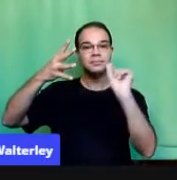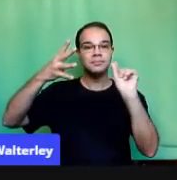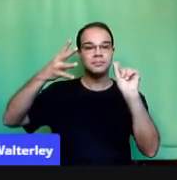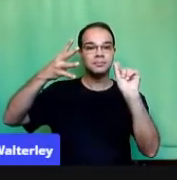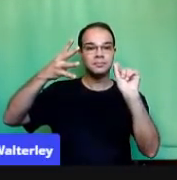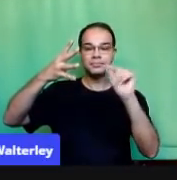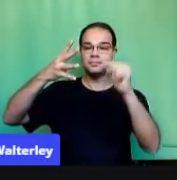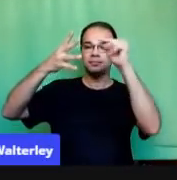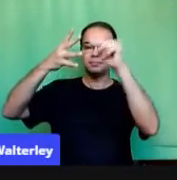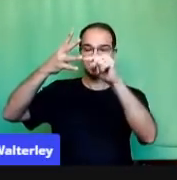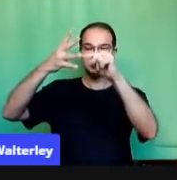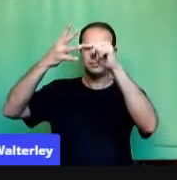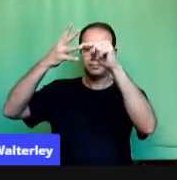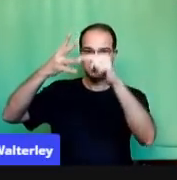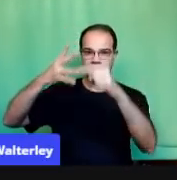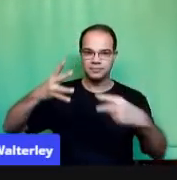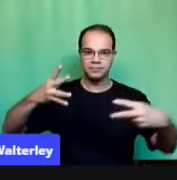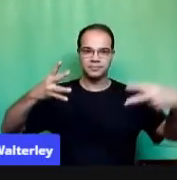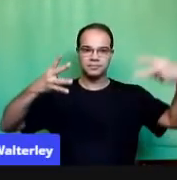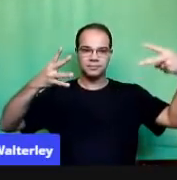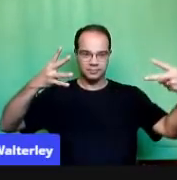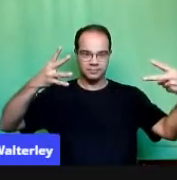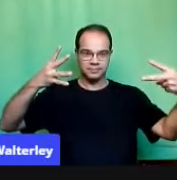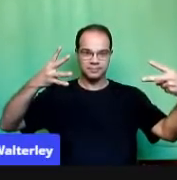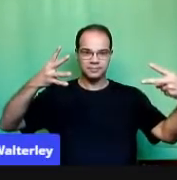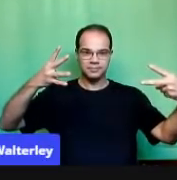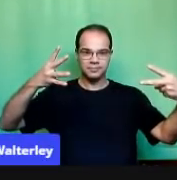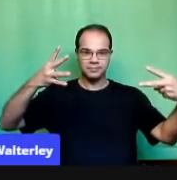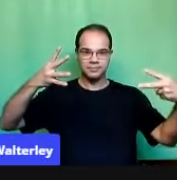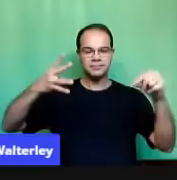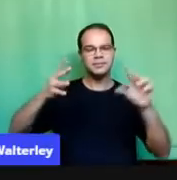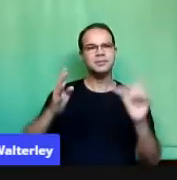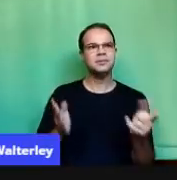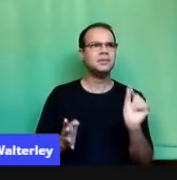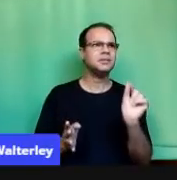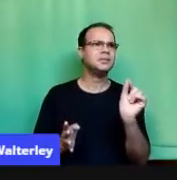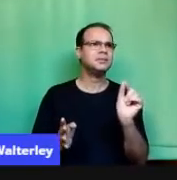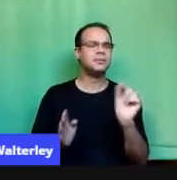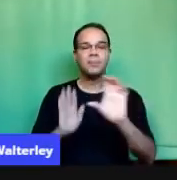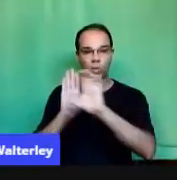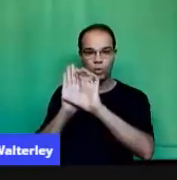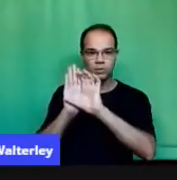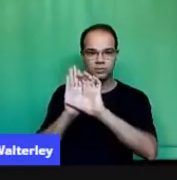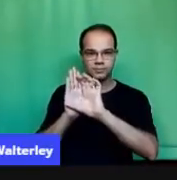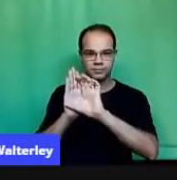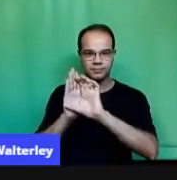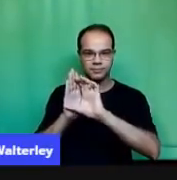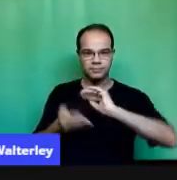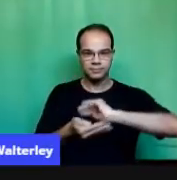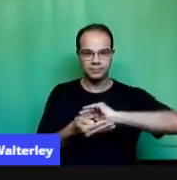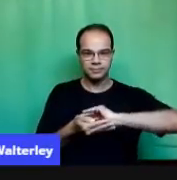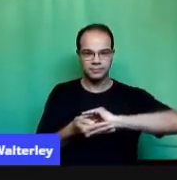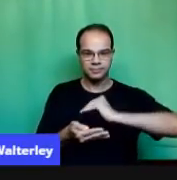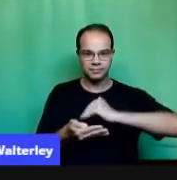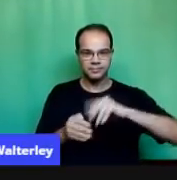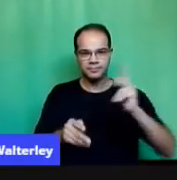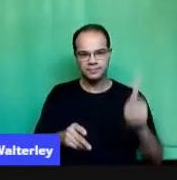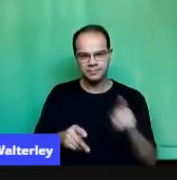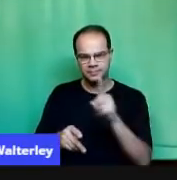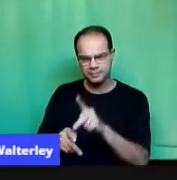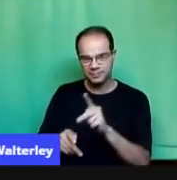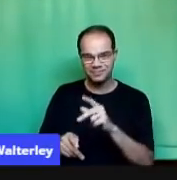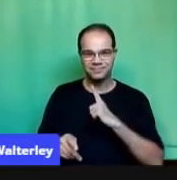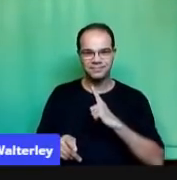em dois quando nós pegamos o currículo da rede lá na parte dos professores